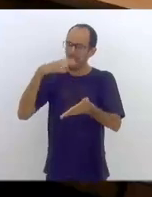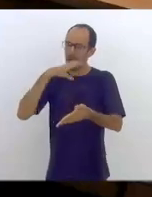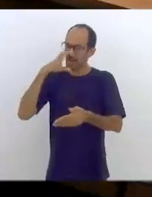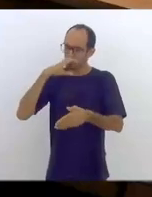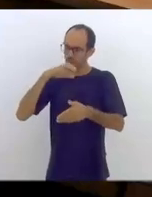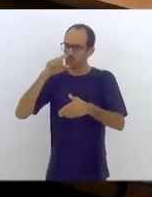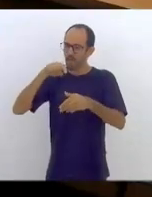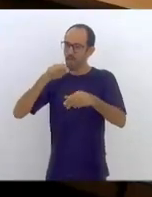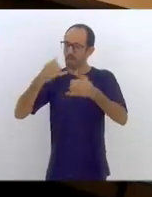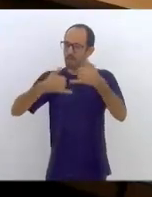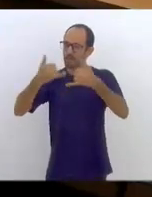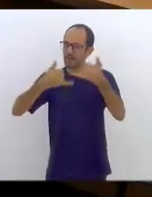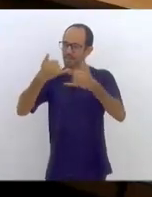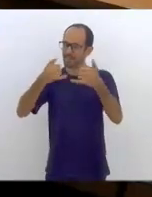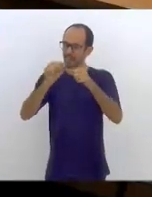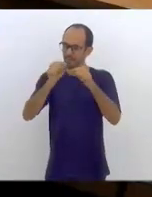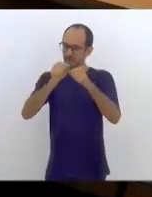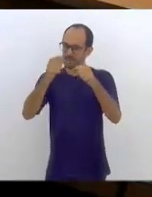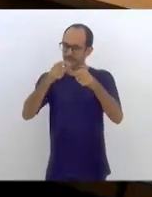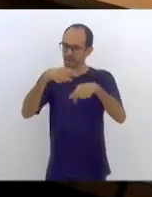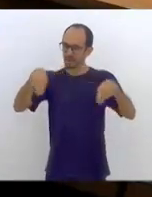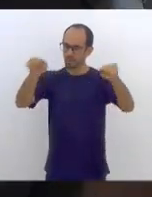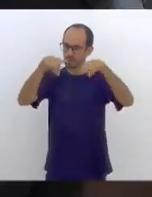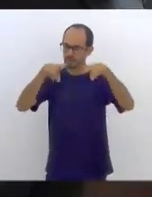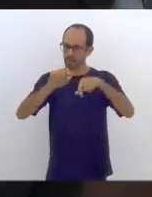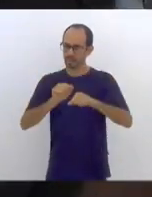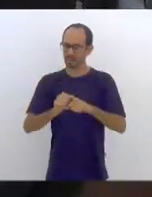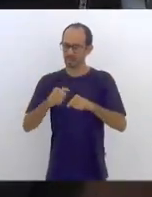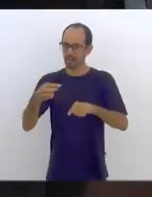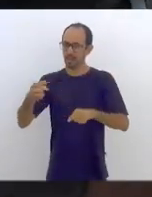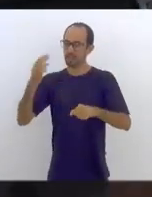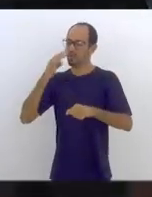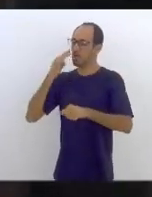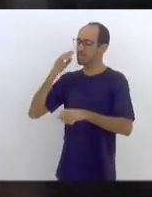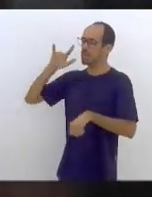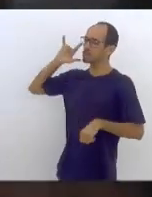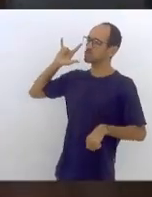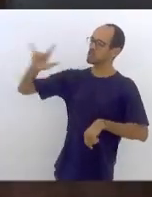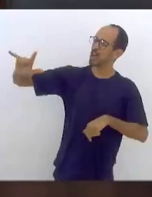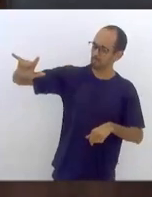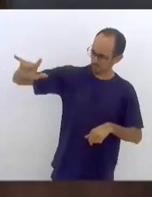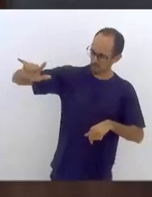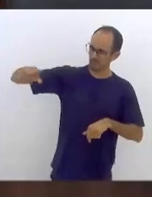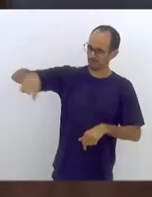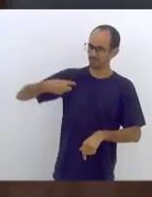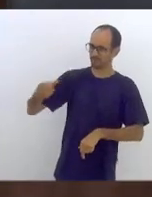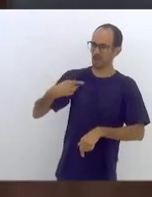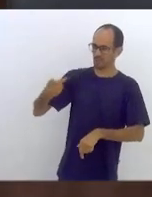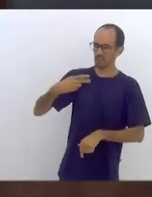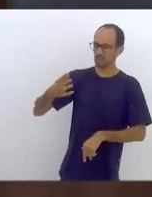uma dinâmica que eu vou fazer com vocês. Mônica, eu te amo. A gente se conhece há